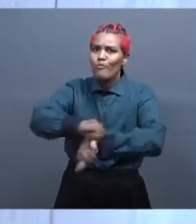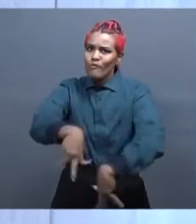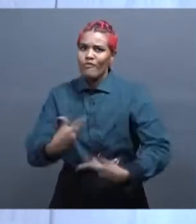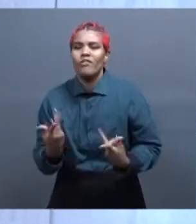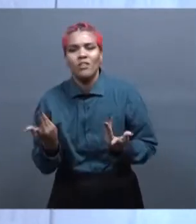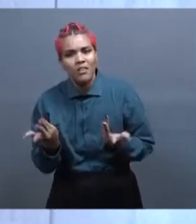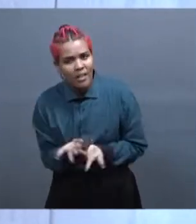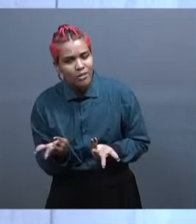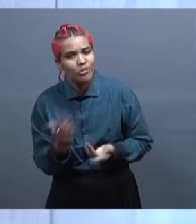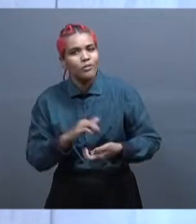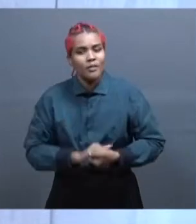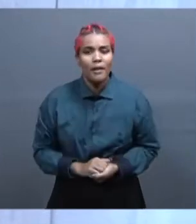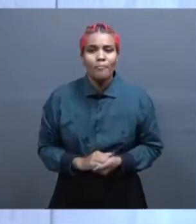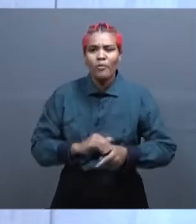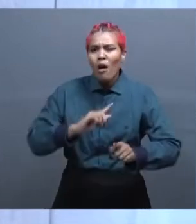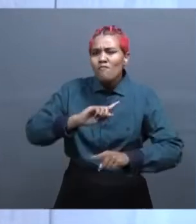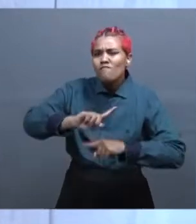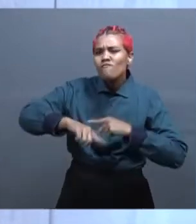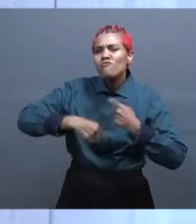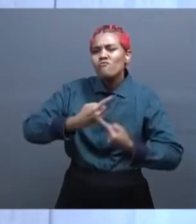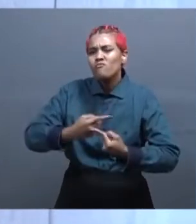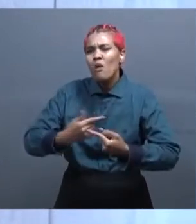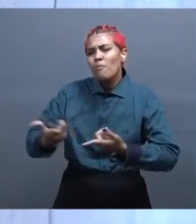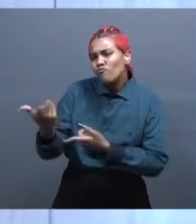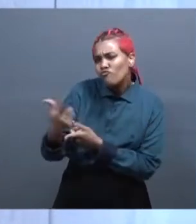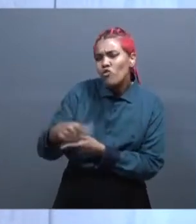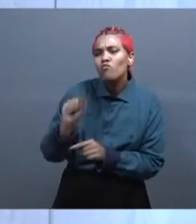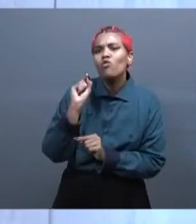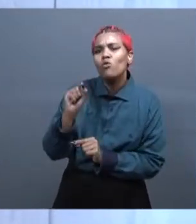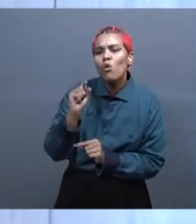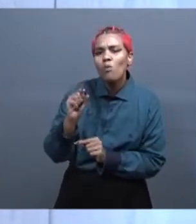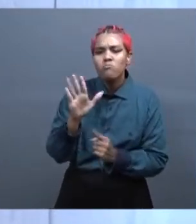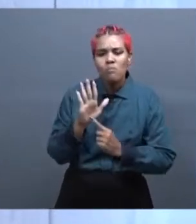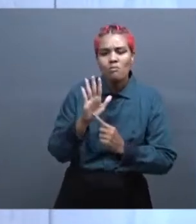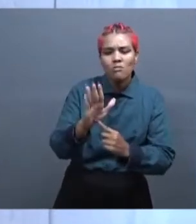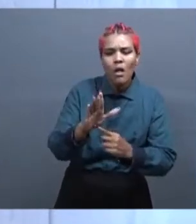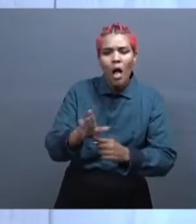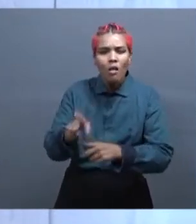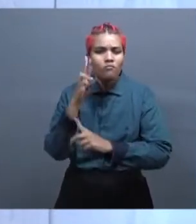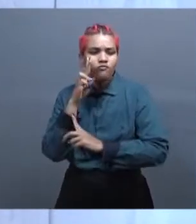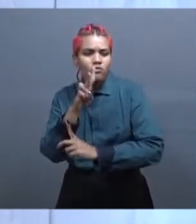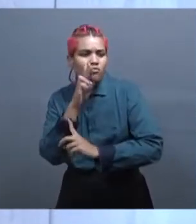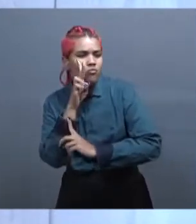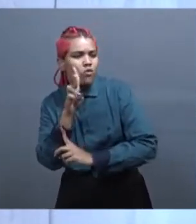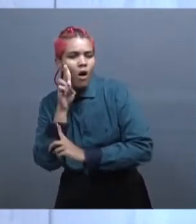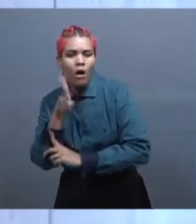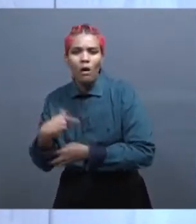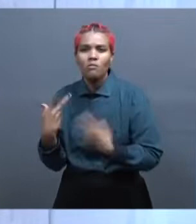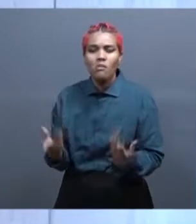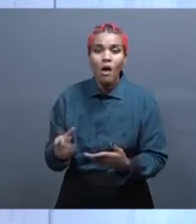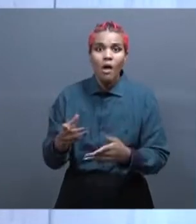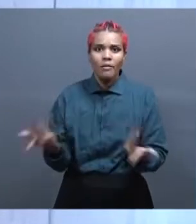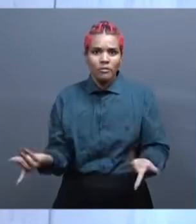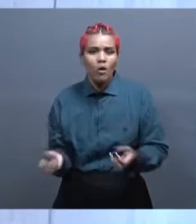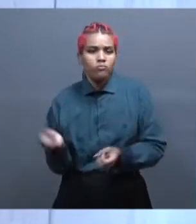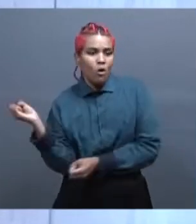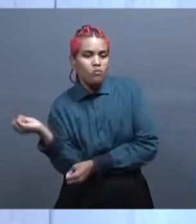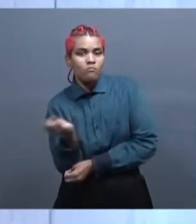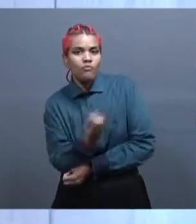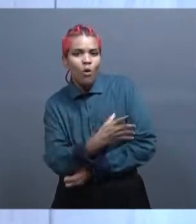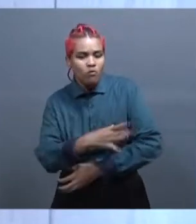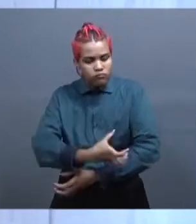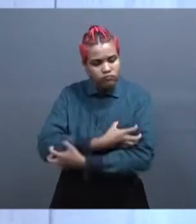tornou tema se voltado uma comunicação visual que tem novos sentidos inclusive na prevenção na reparação